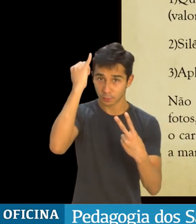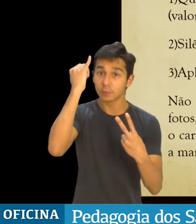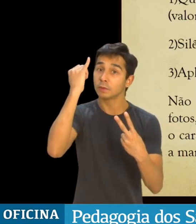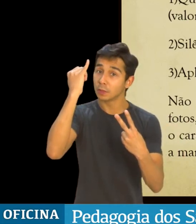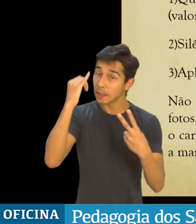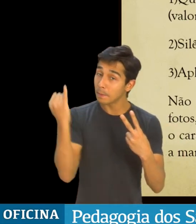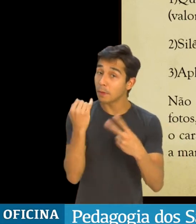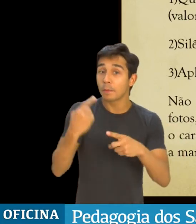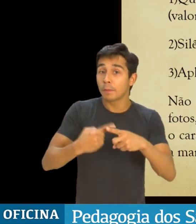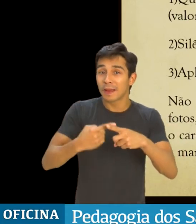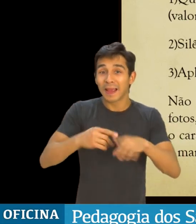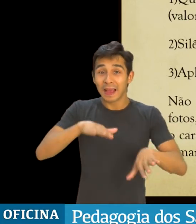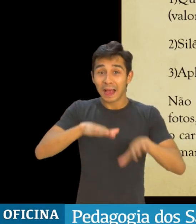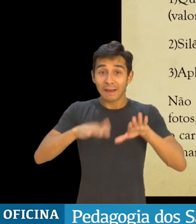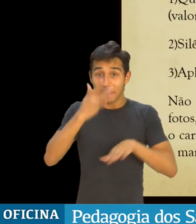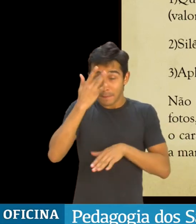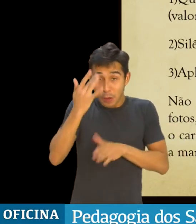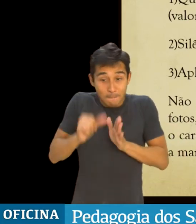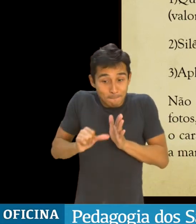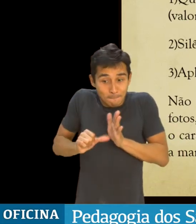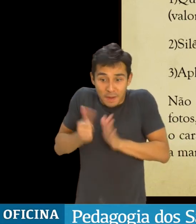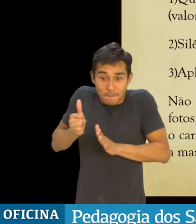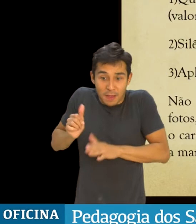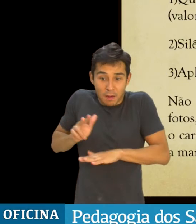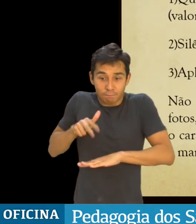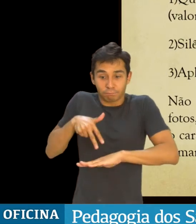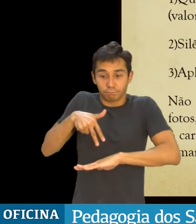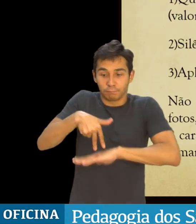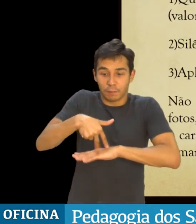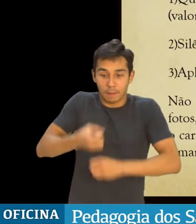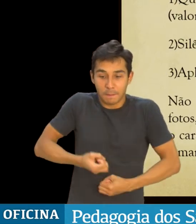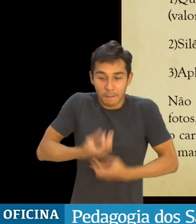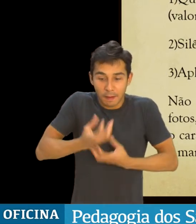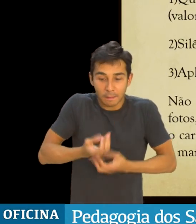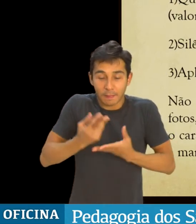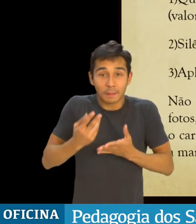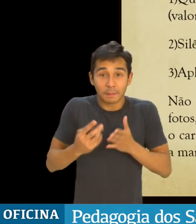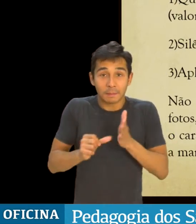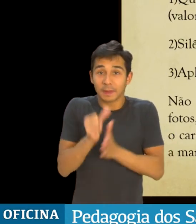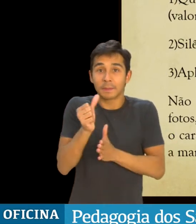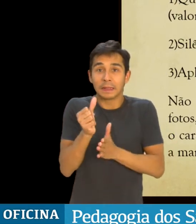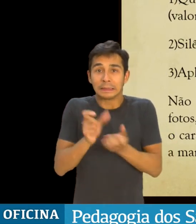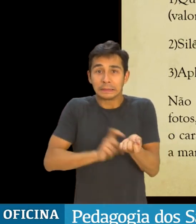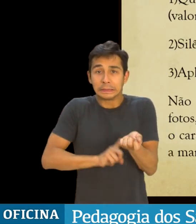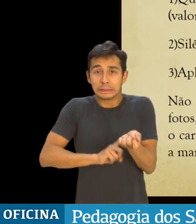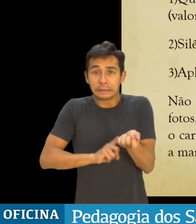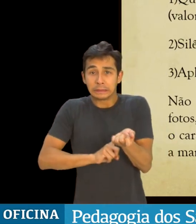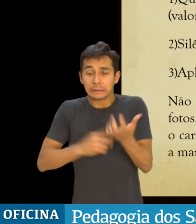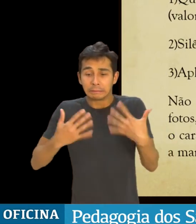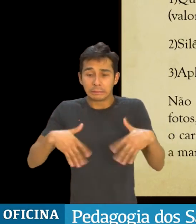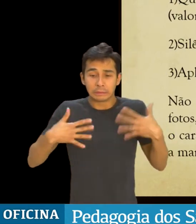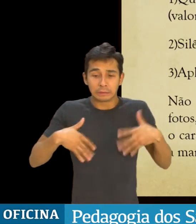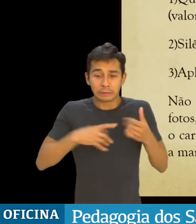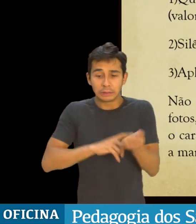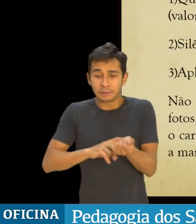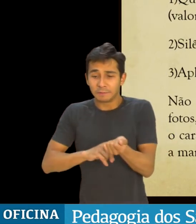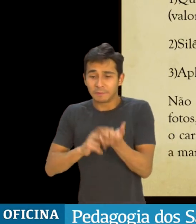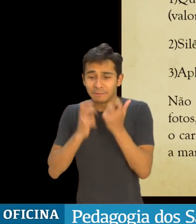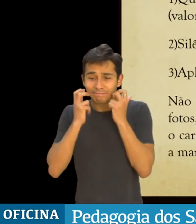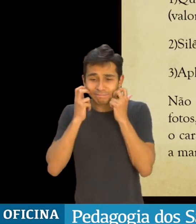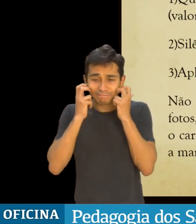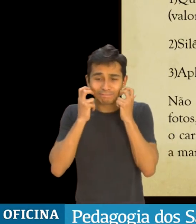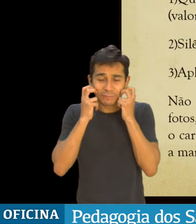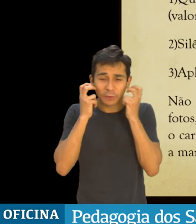experimentação. E aí tem pessoas que vão no palco pela primeira vez, já vão muito nervosas, são muito